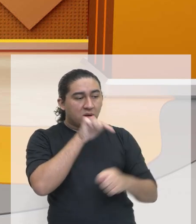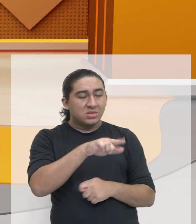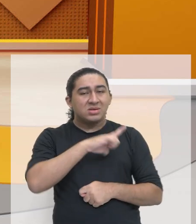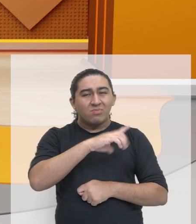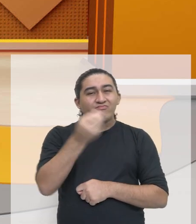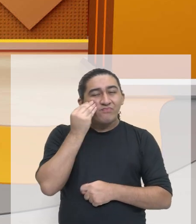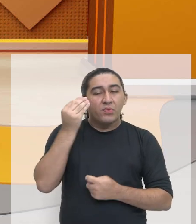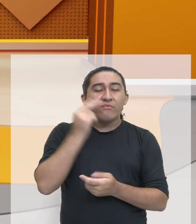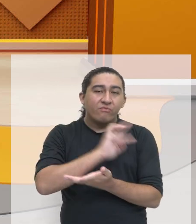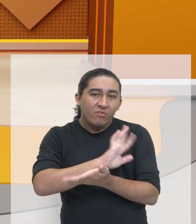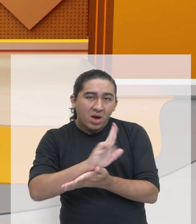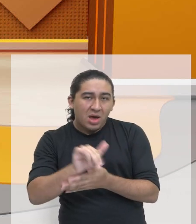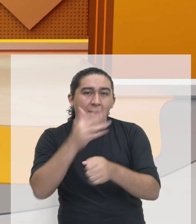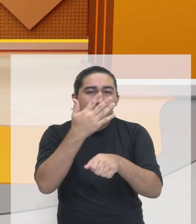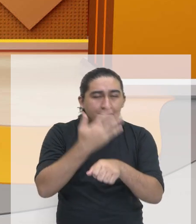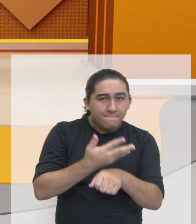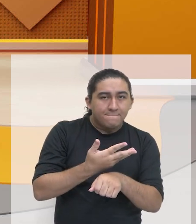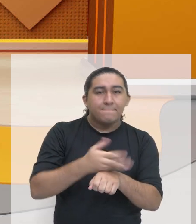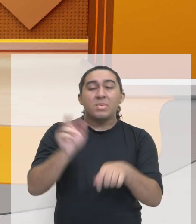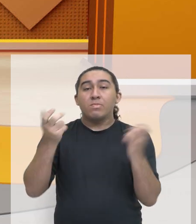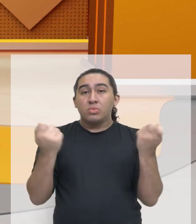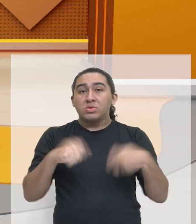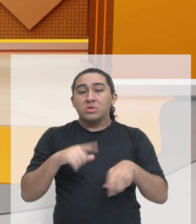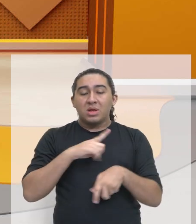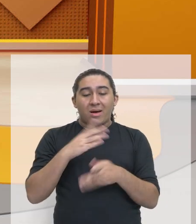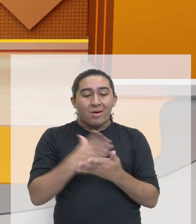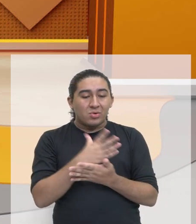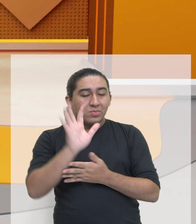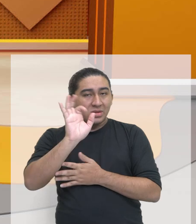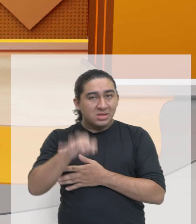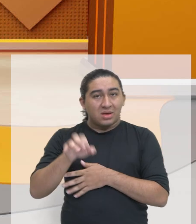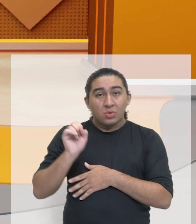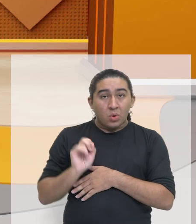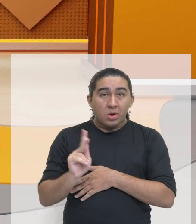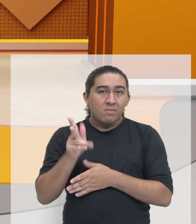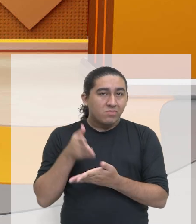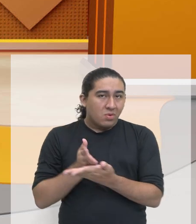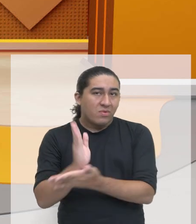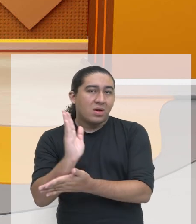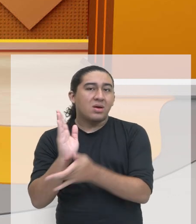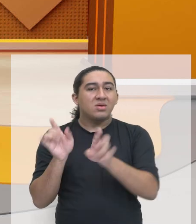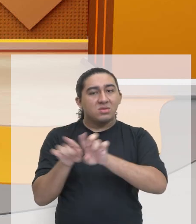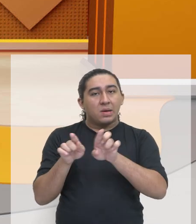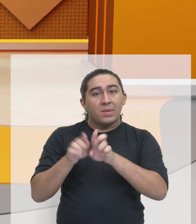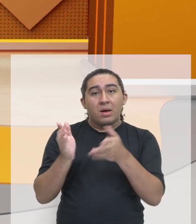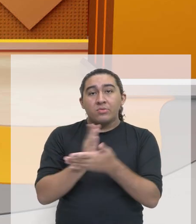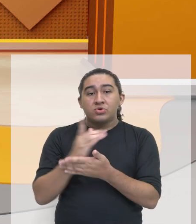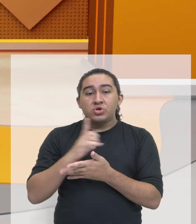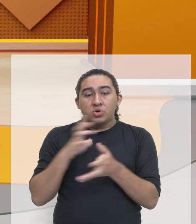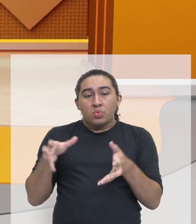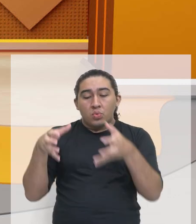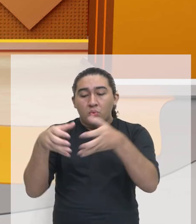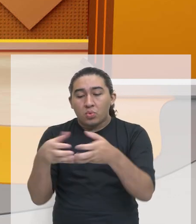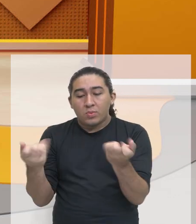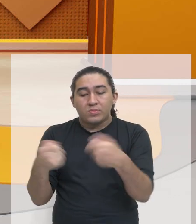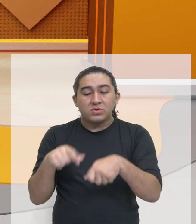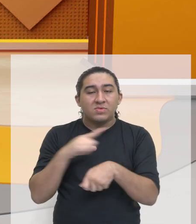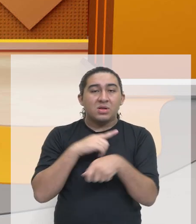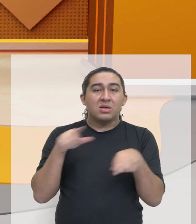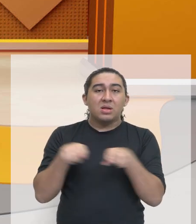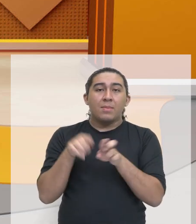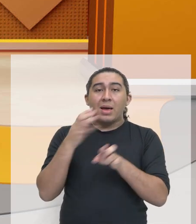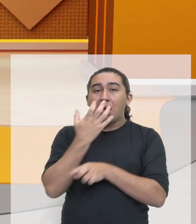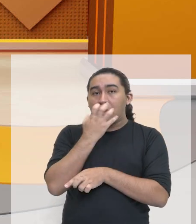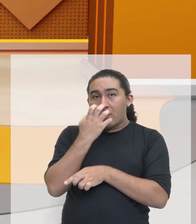muitas tentativas em que houve algumas que deram certo, né? Alguns com tripulação, com animais,